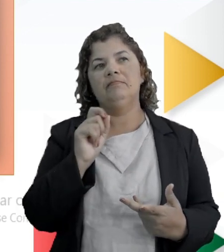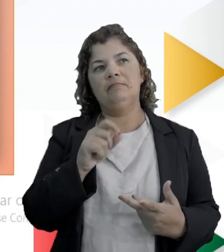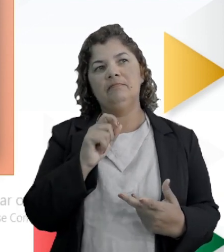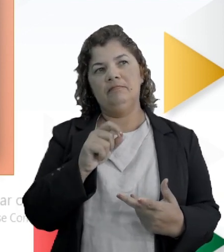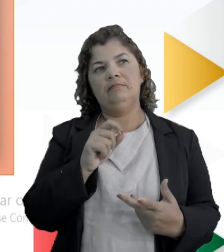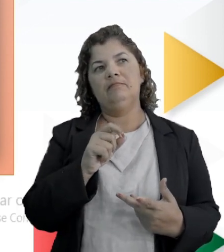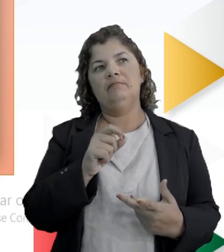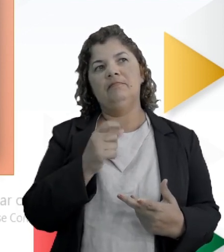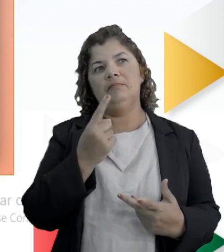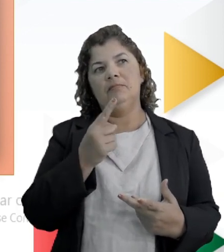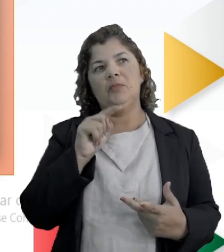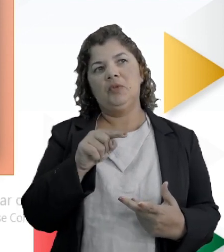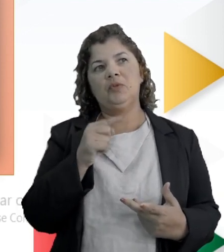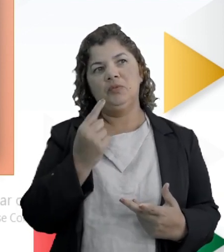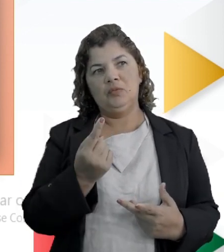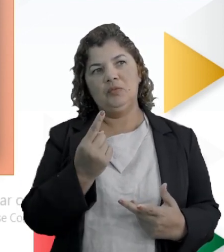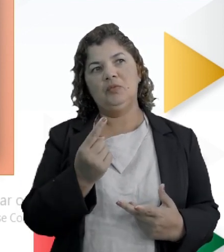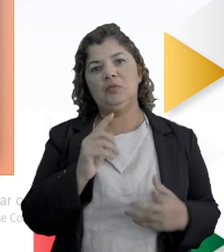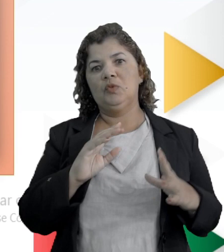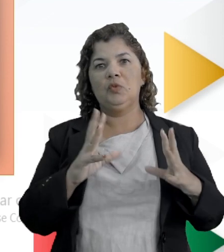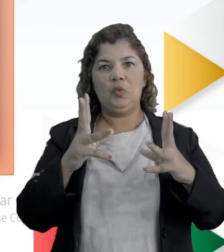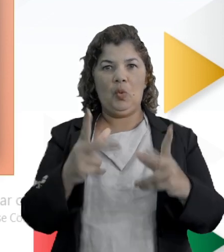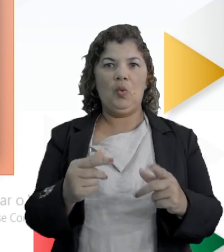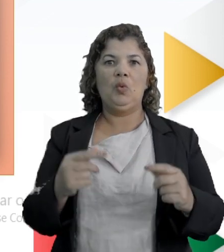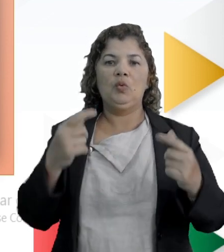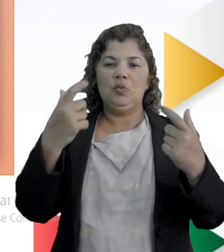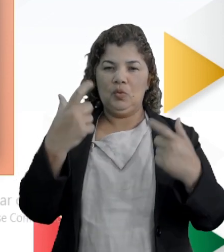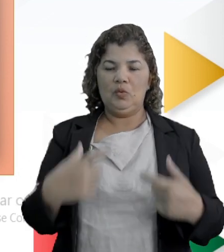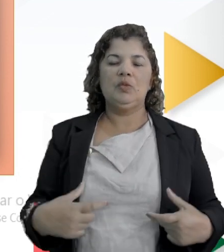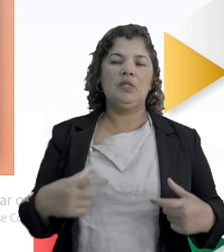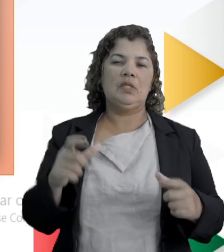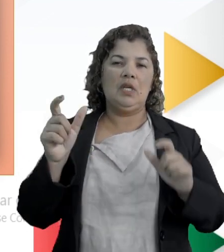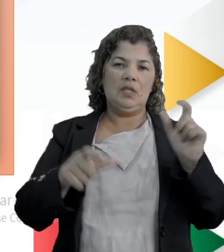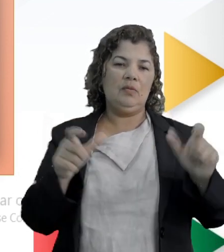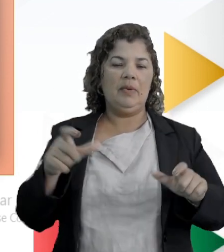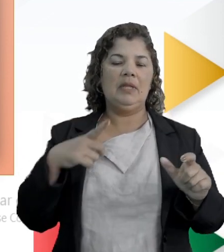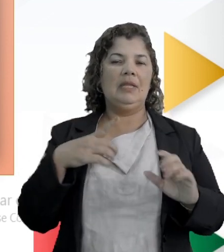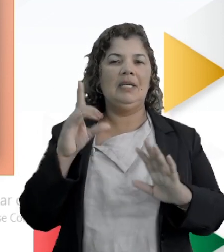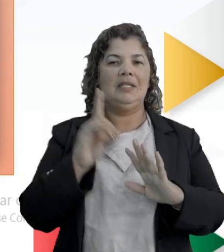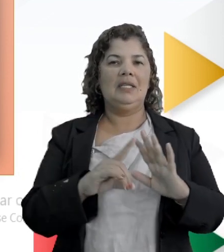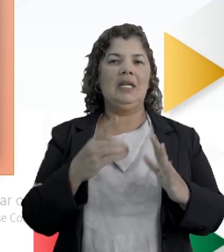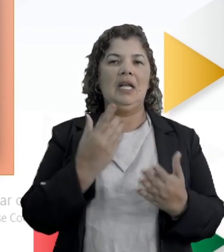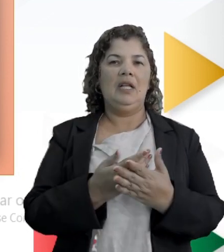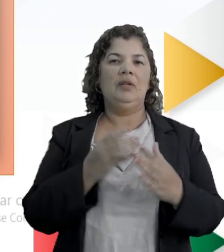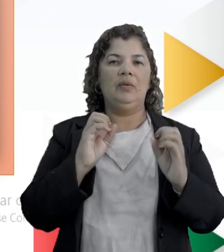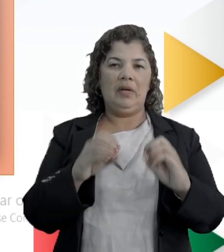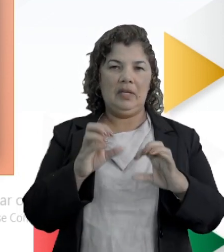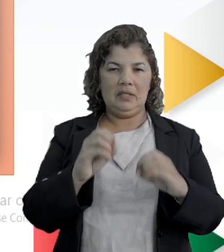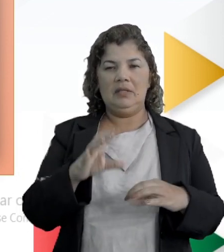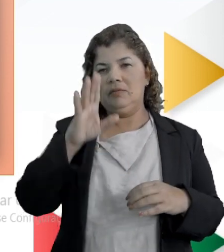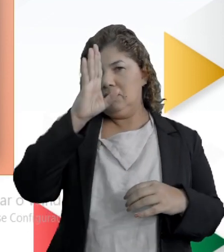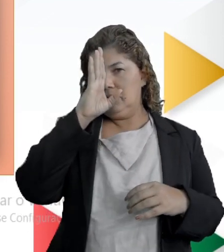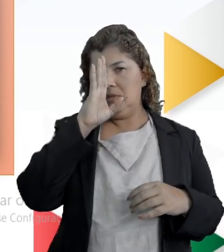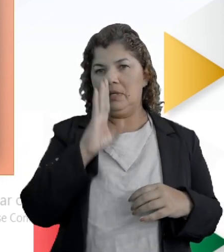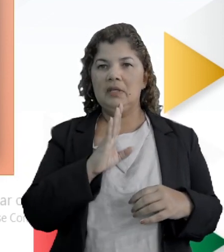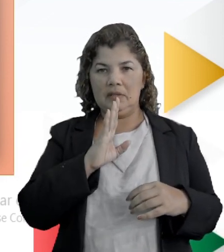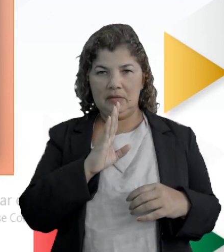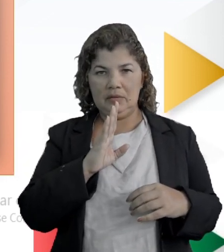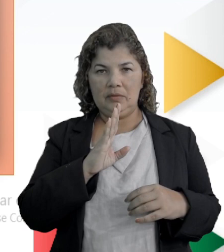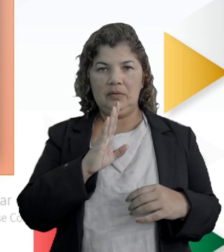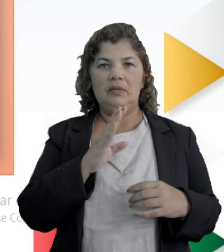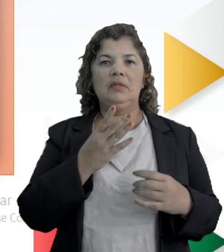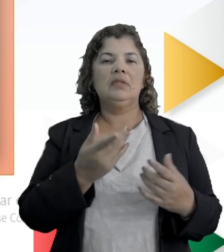ponto 1. Veja só. Todos os seres humanos têm direito à educação. A educação será gratuita, pelo menos nos